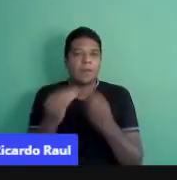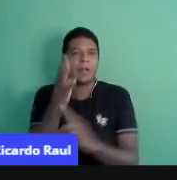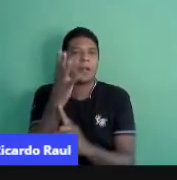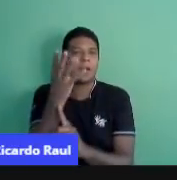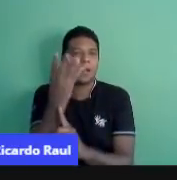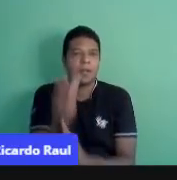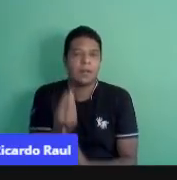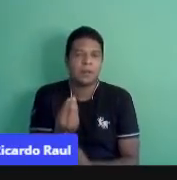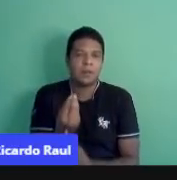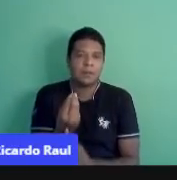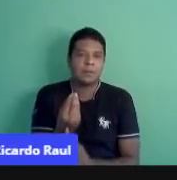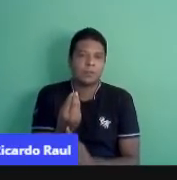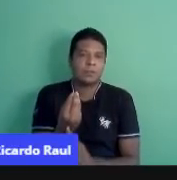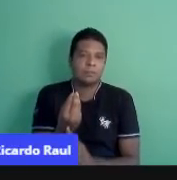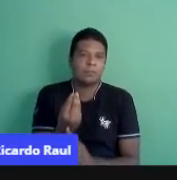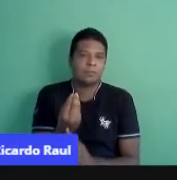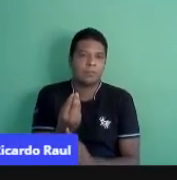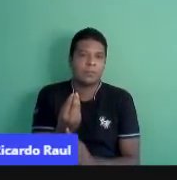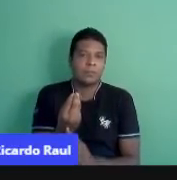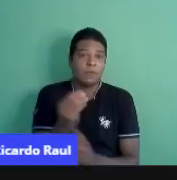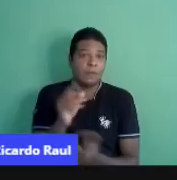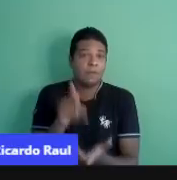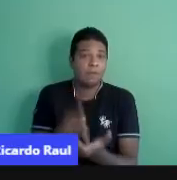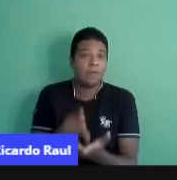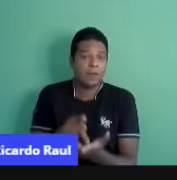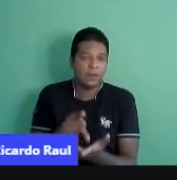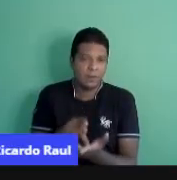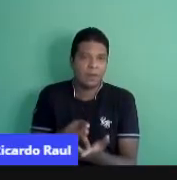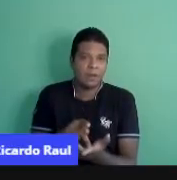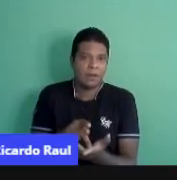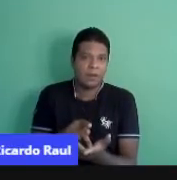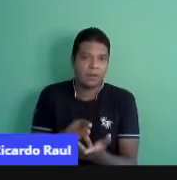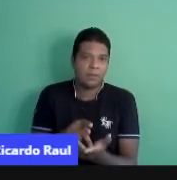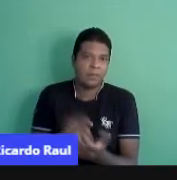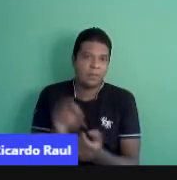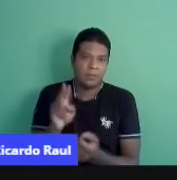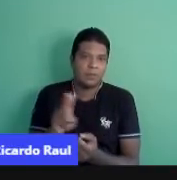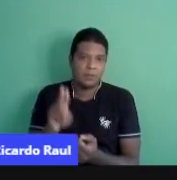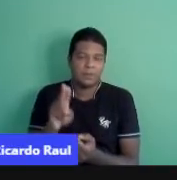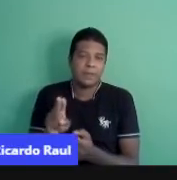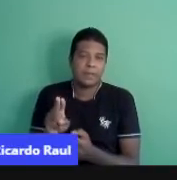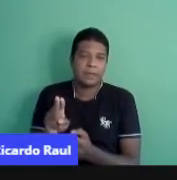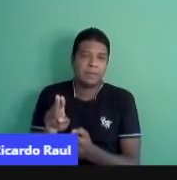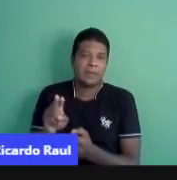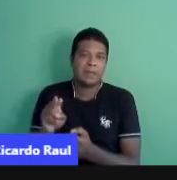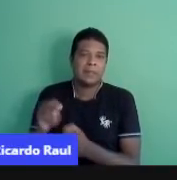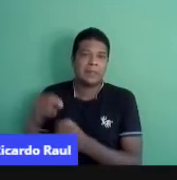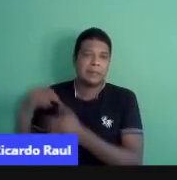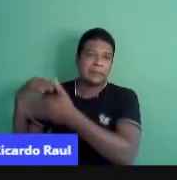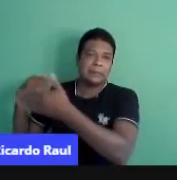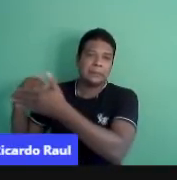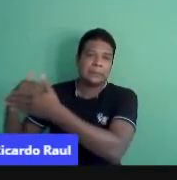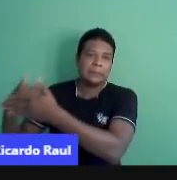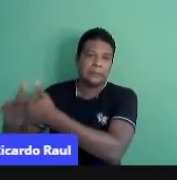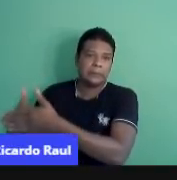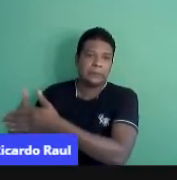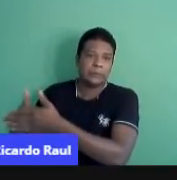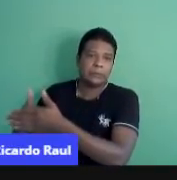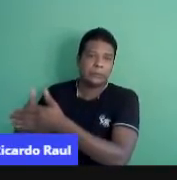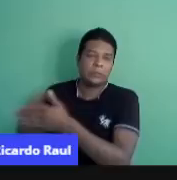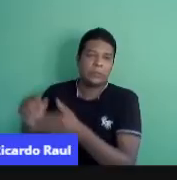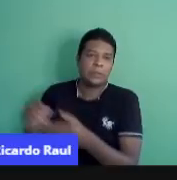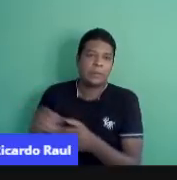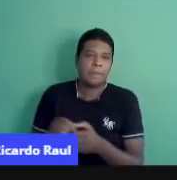arte realmente deve ser tratada, porque ela vem de uma educação, e aí a gente pode falar lá de Paulo Freire